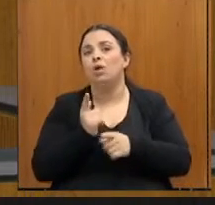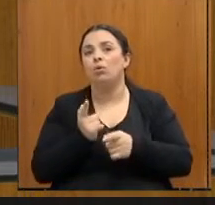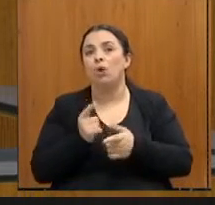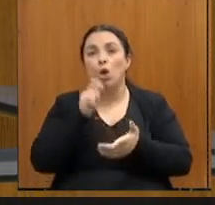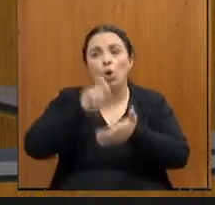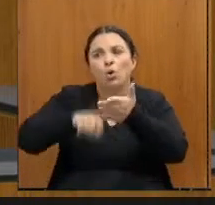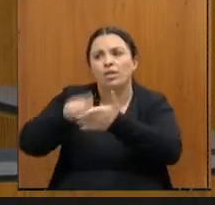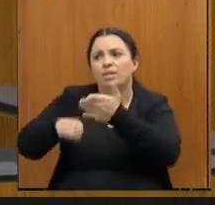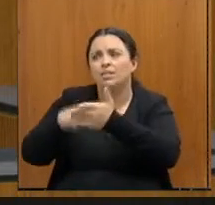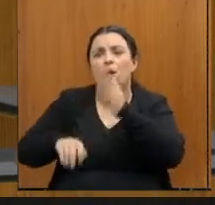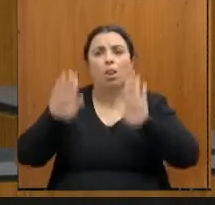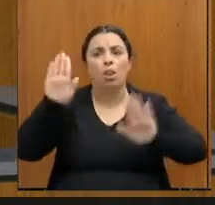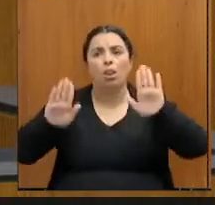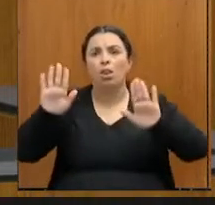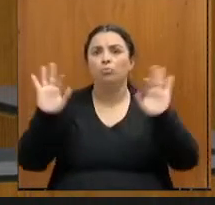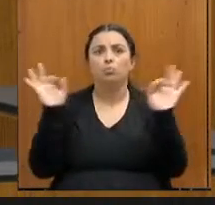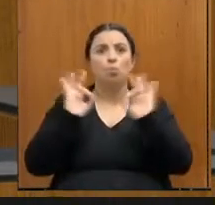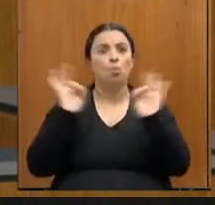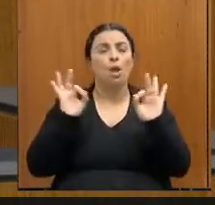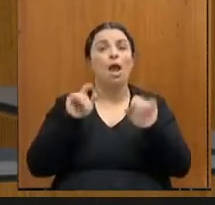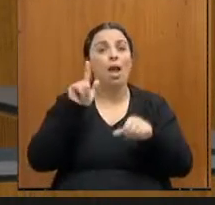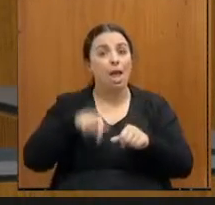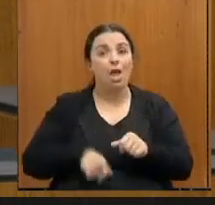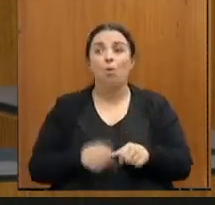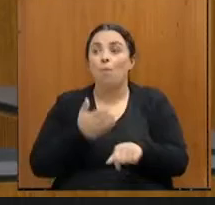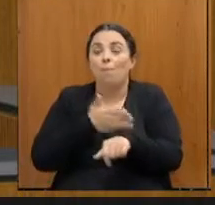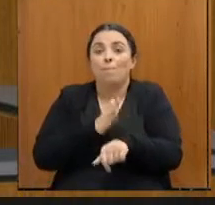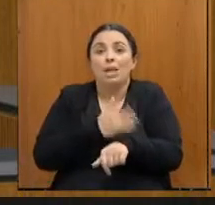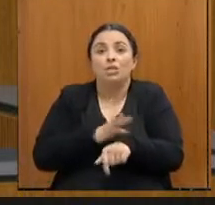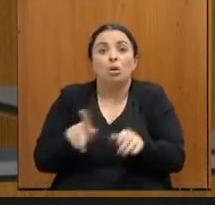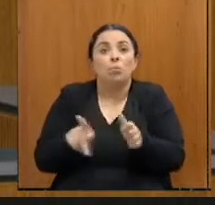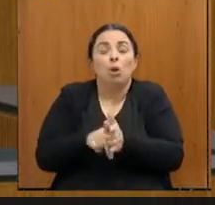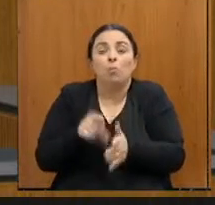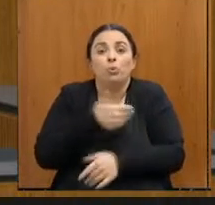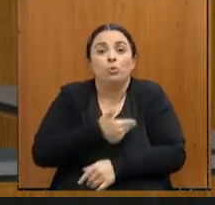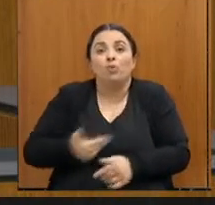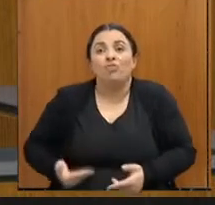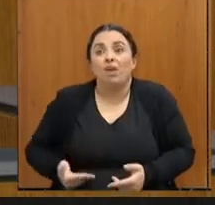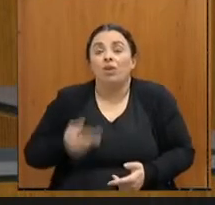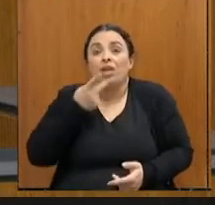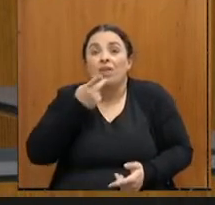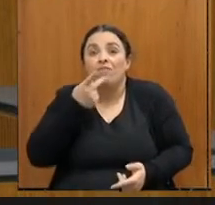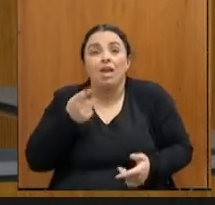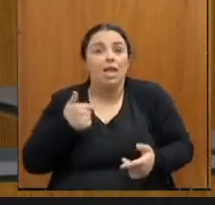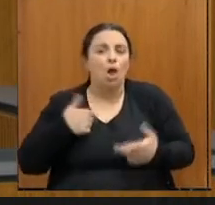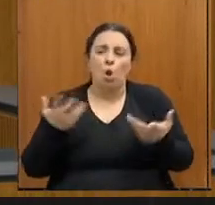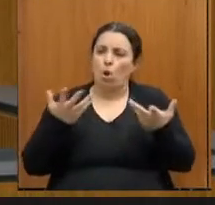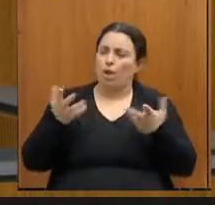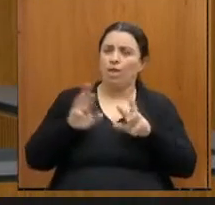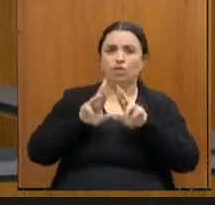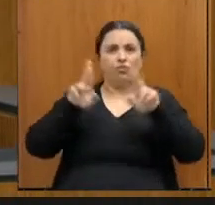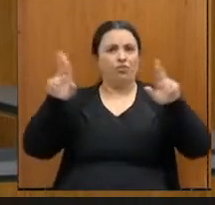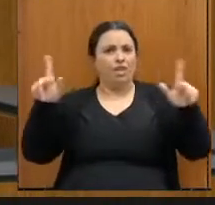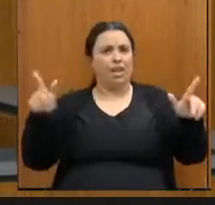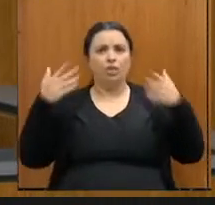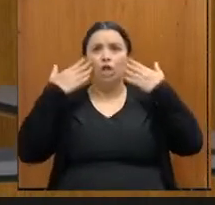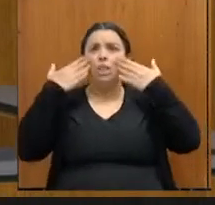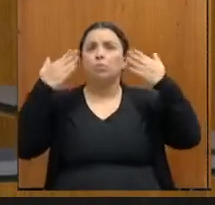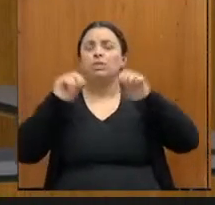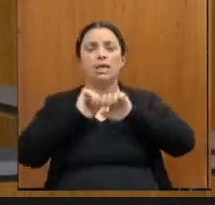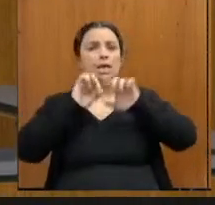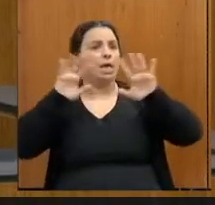se tornar uma prática de um governo que nos disse que veio para fazer exatamente o diferente o transparente